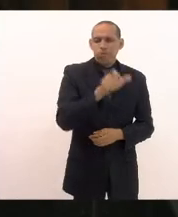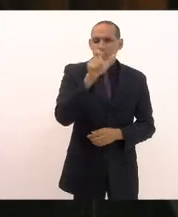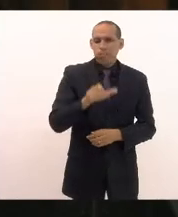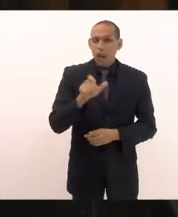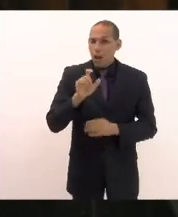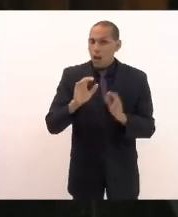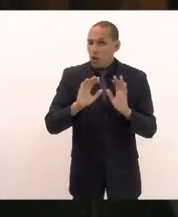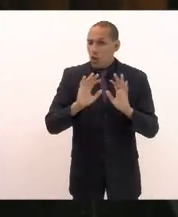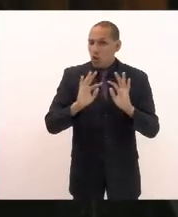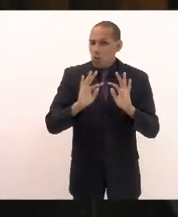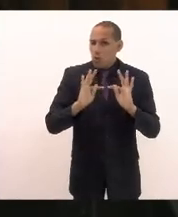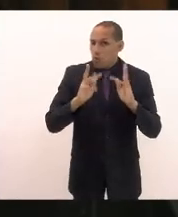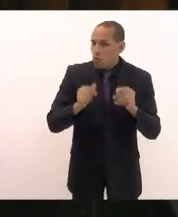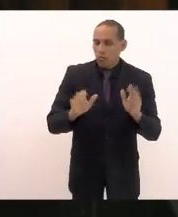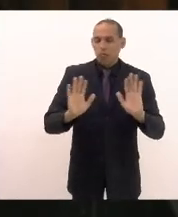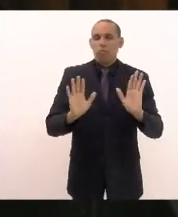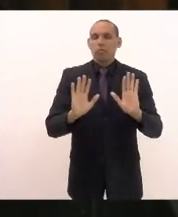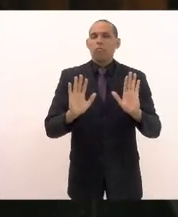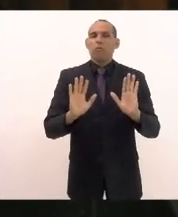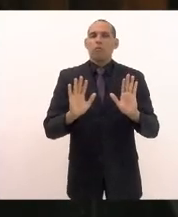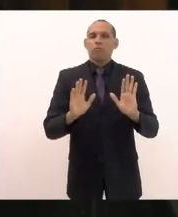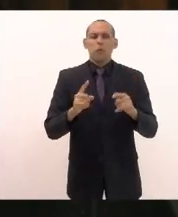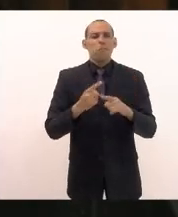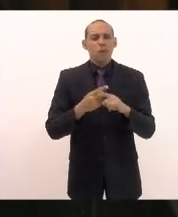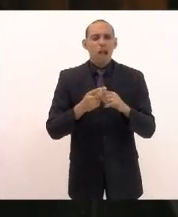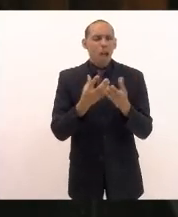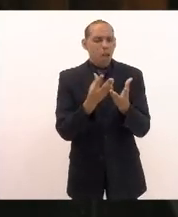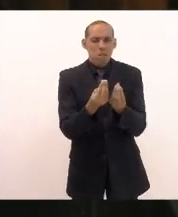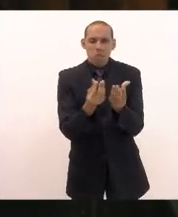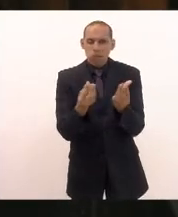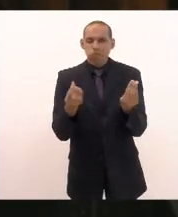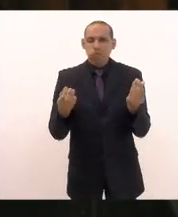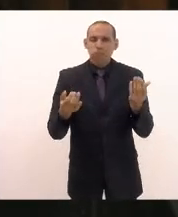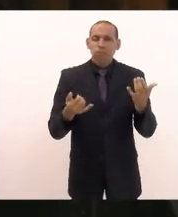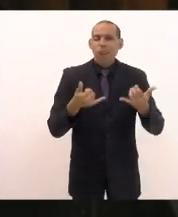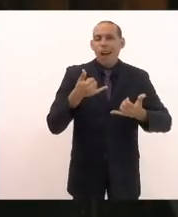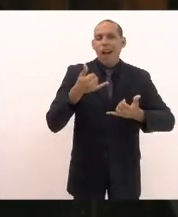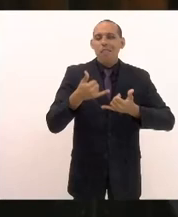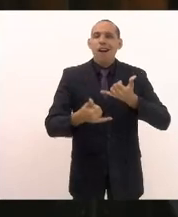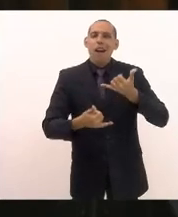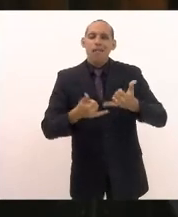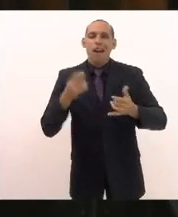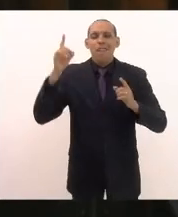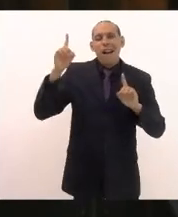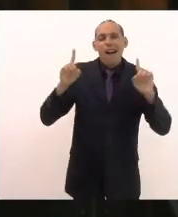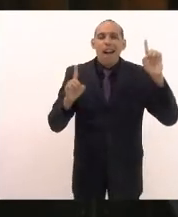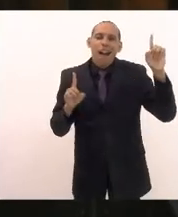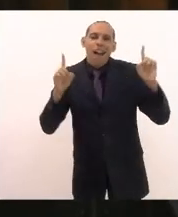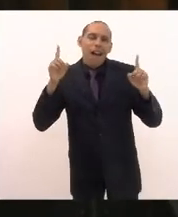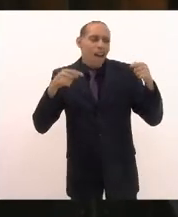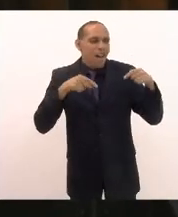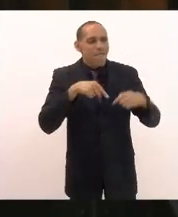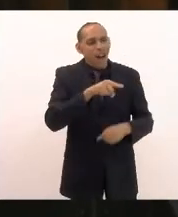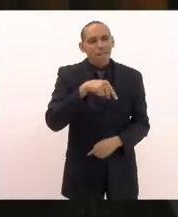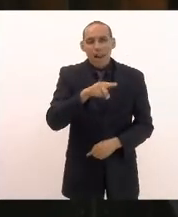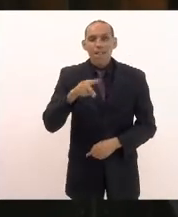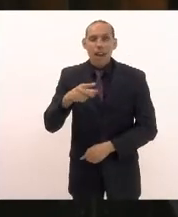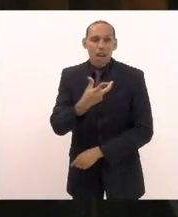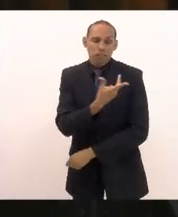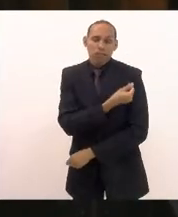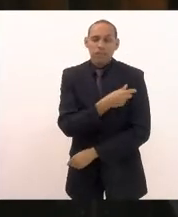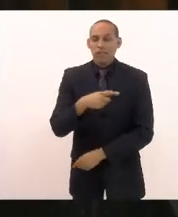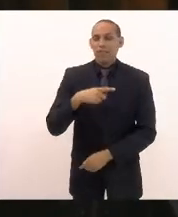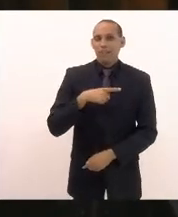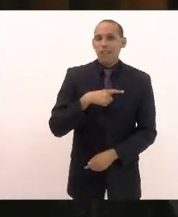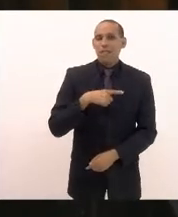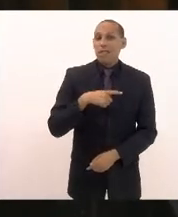todas, evidentemente, porque muitos foliões que ali estavam pulando, estão vacinados,